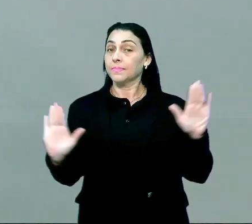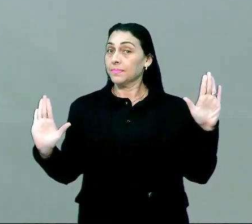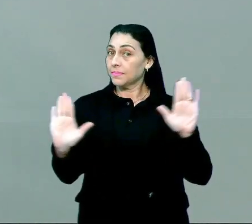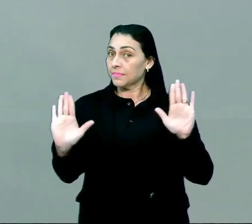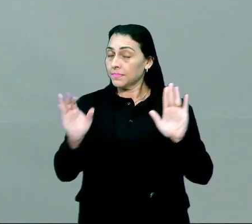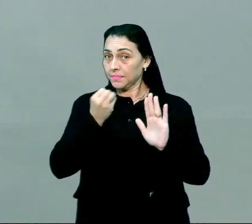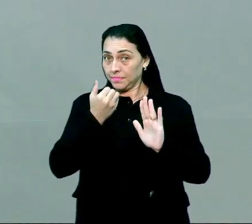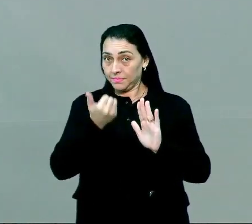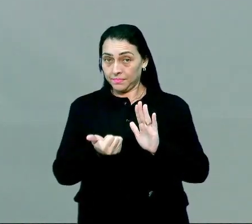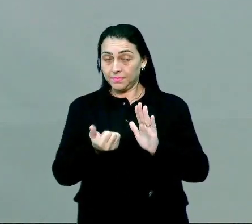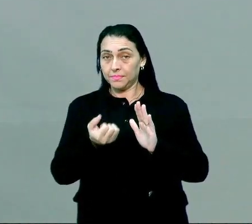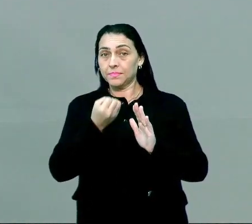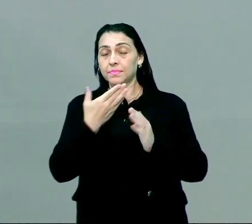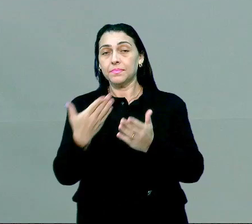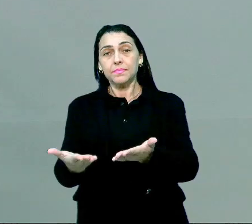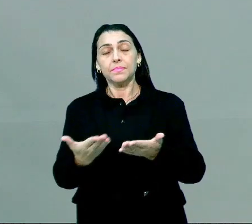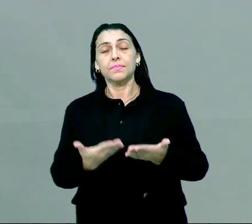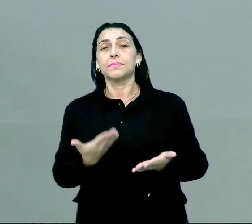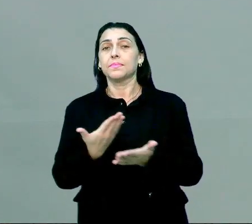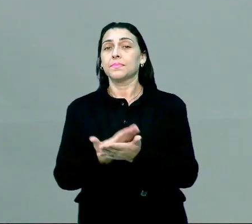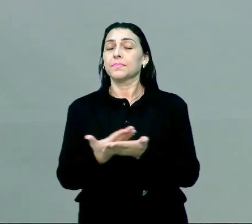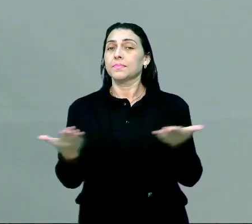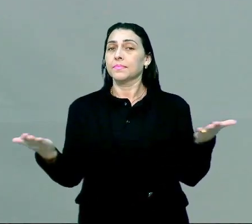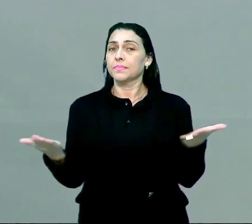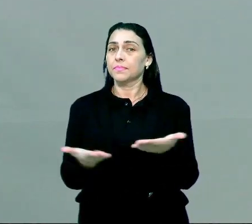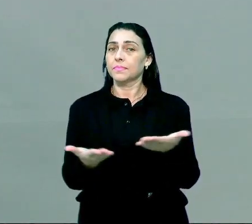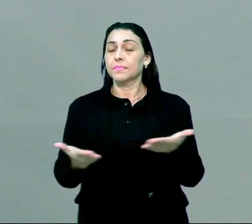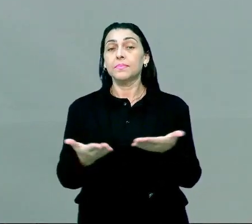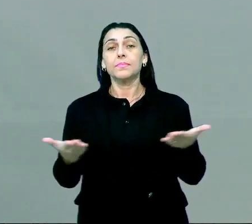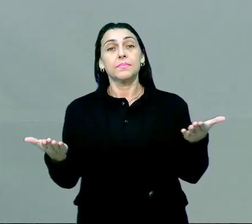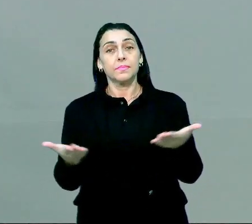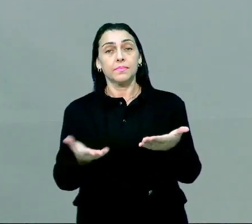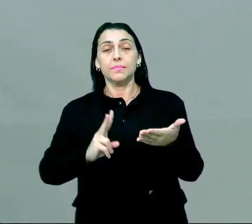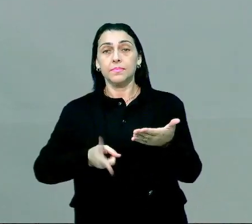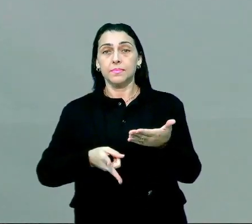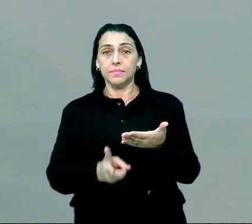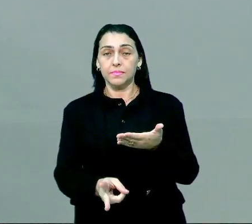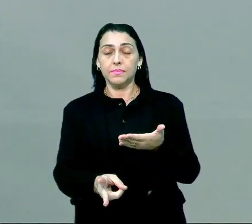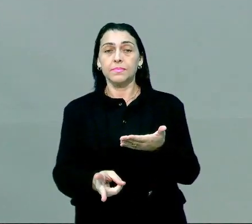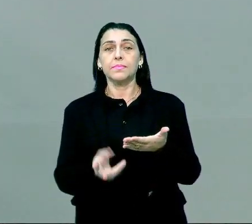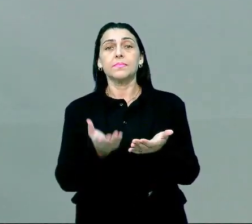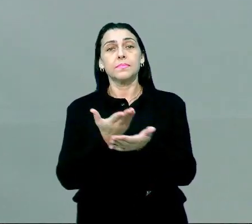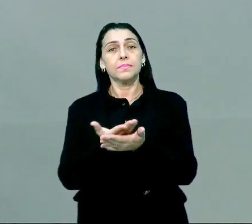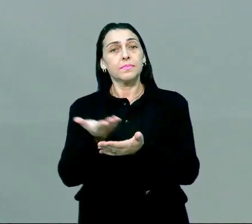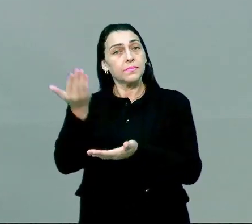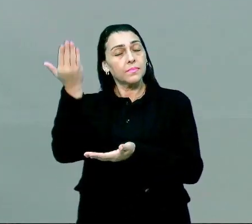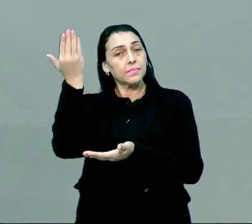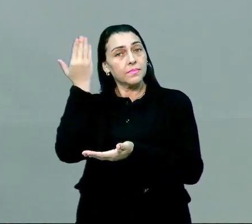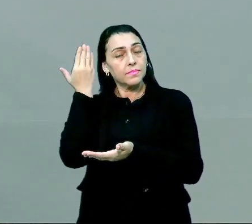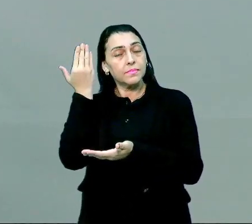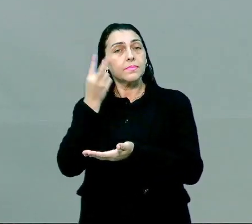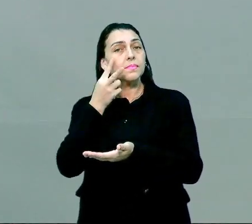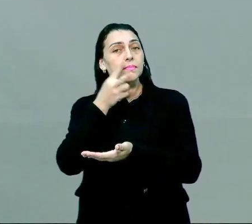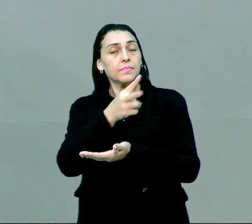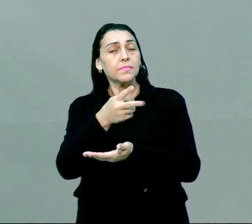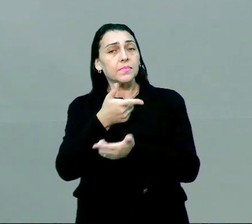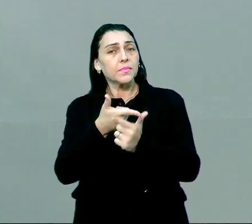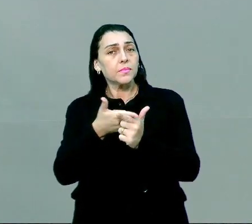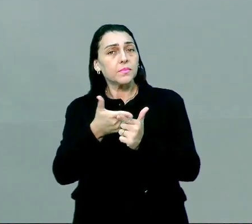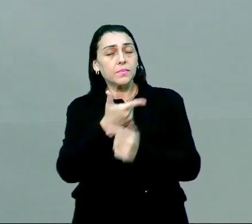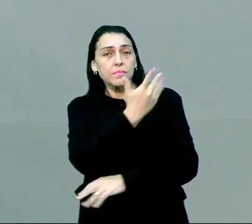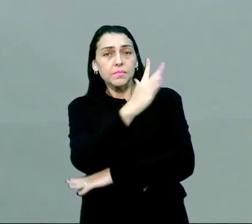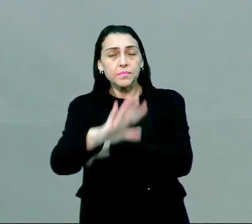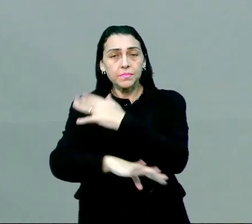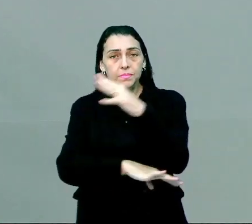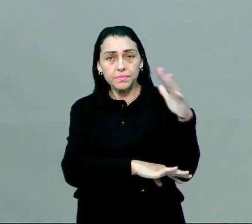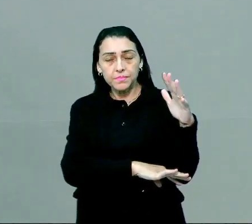Olá, tudo bem? Sejam bem-vindos à nossa aula de hoje. Hoje nós vamos dar continuidade à aula passada que nós vimos problemas